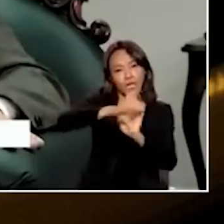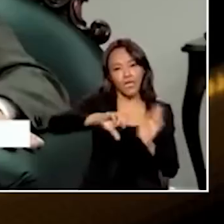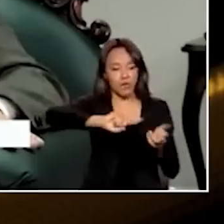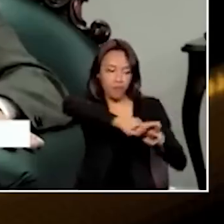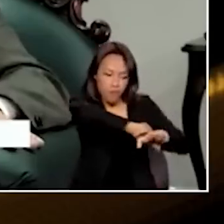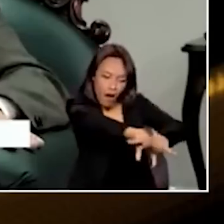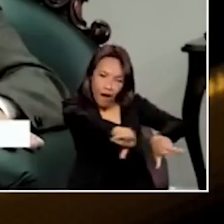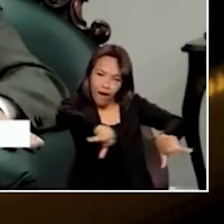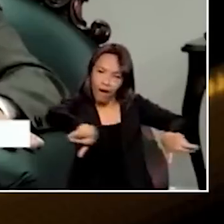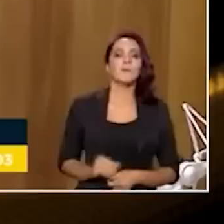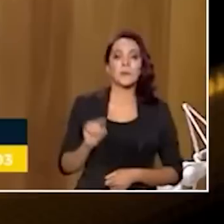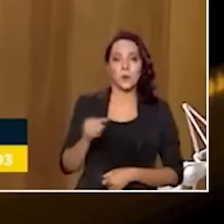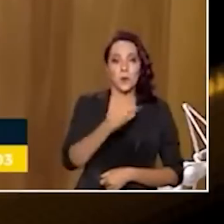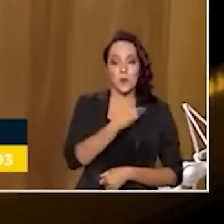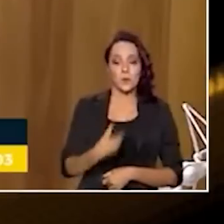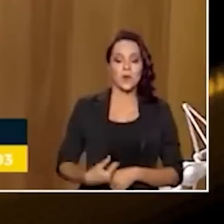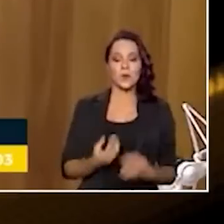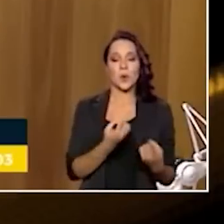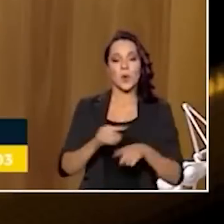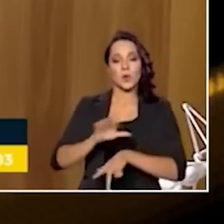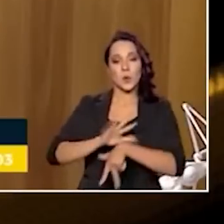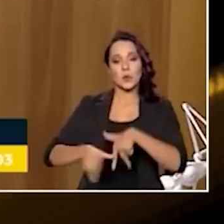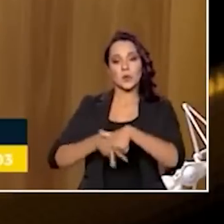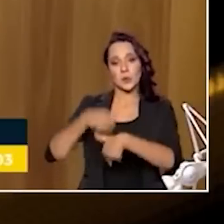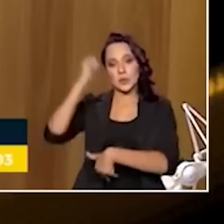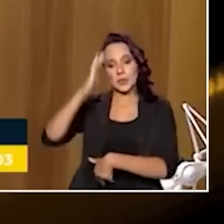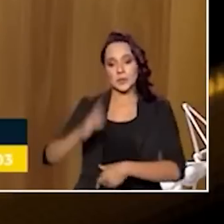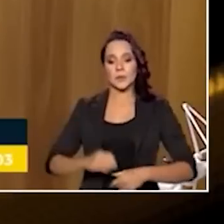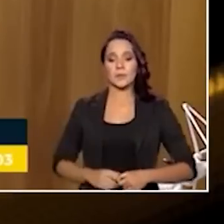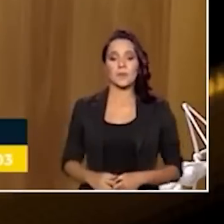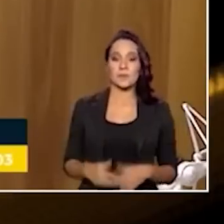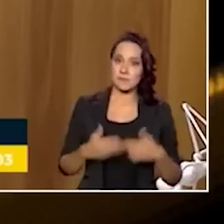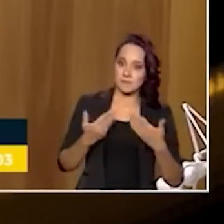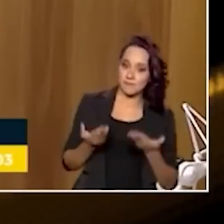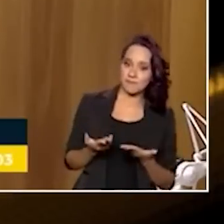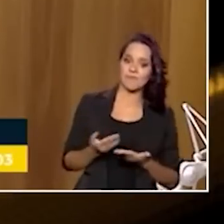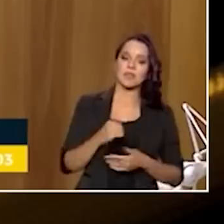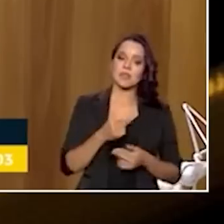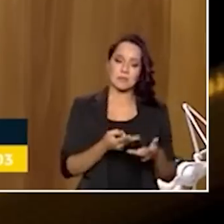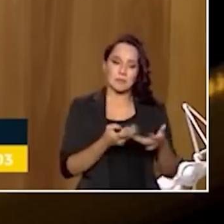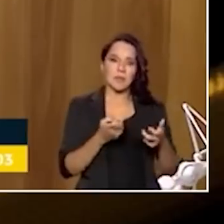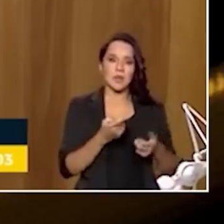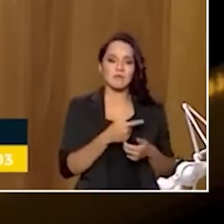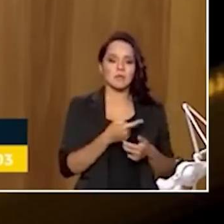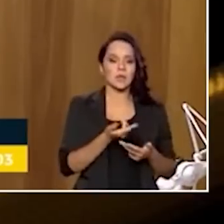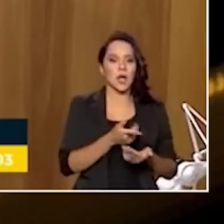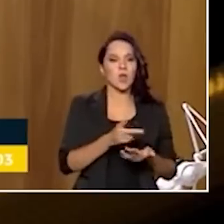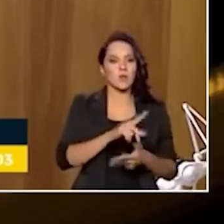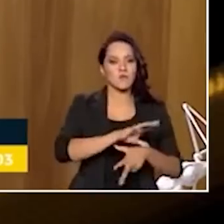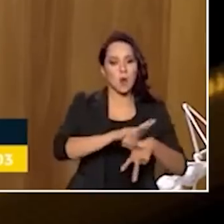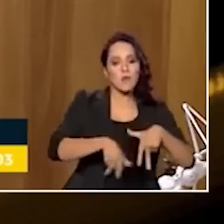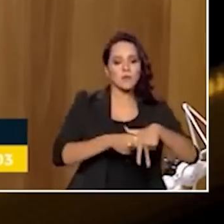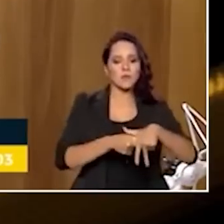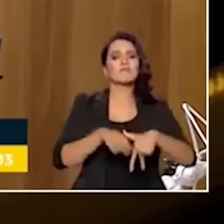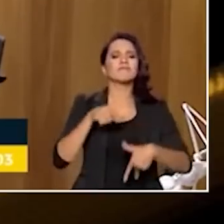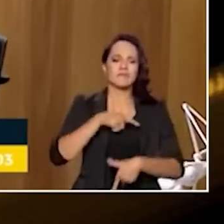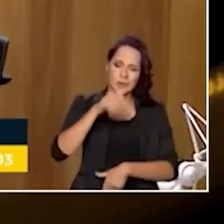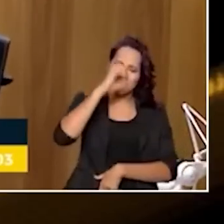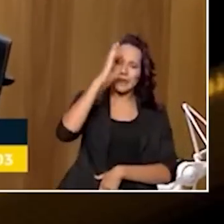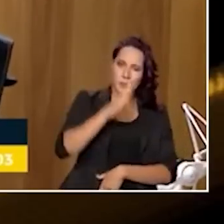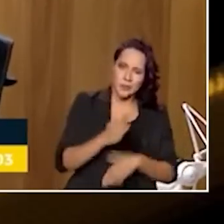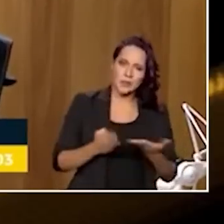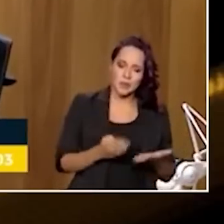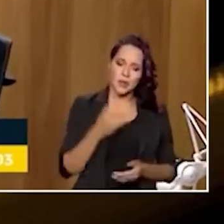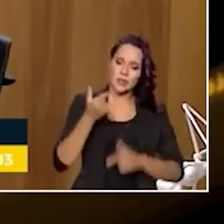encontrada na casa dele que ninguém sabe o que que era aquele pedaço de papel ninguém sabe o que que aquilo significava quem